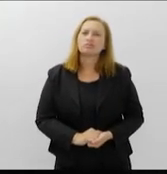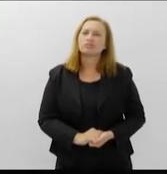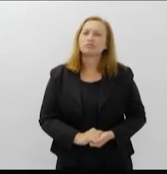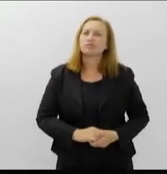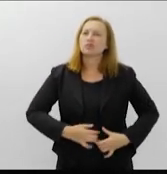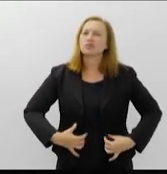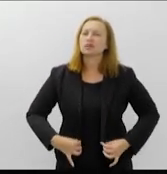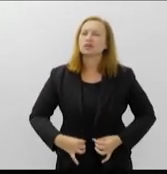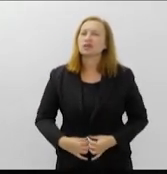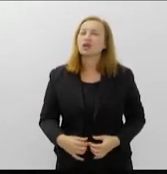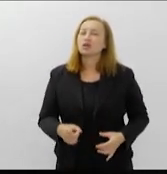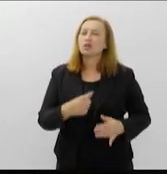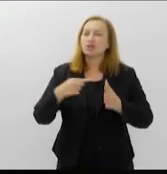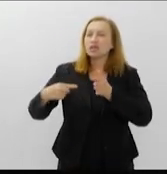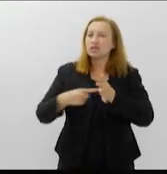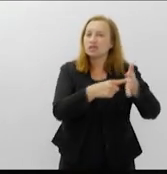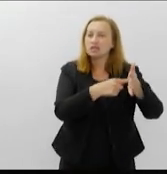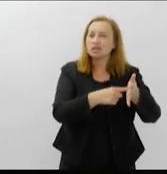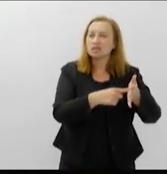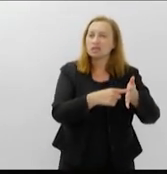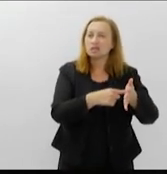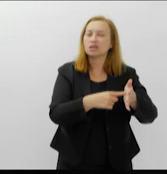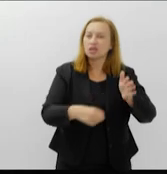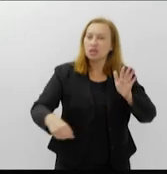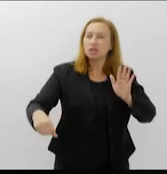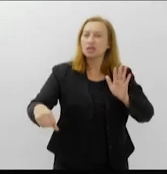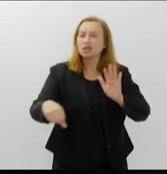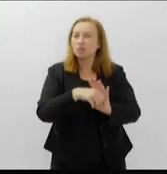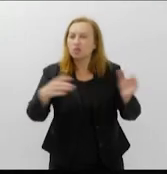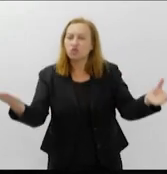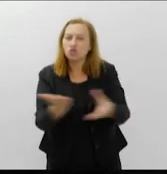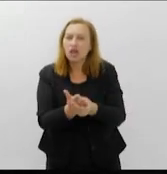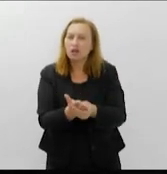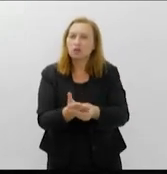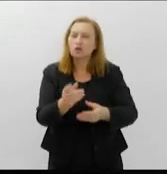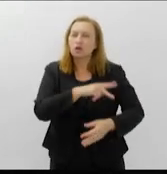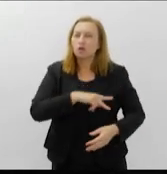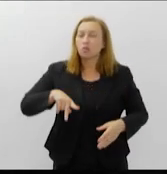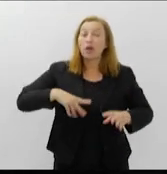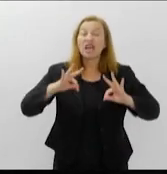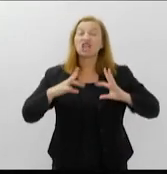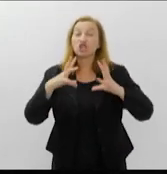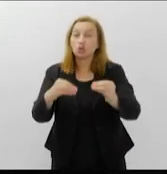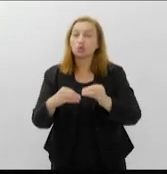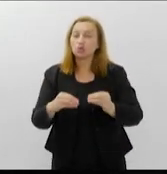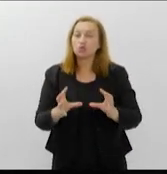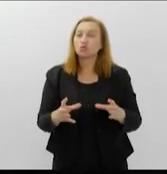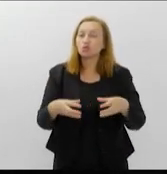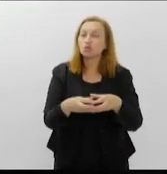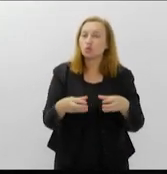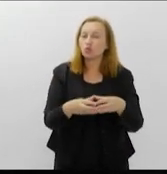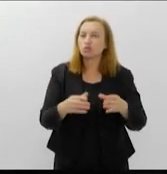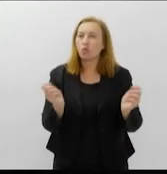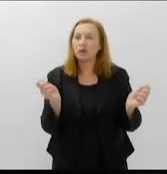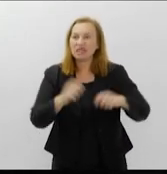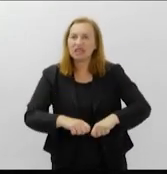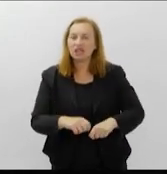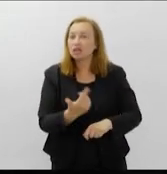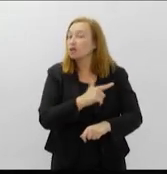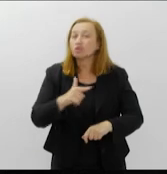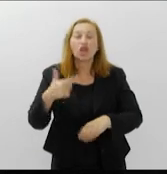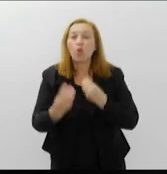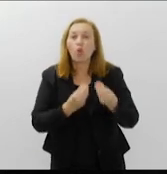A gente vai estar denunciando, apresentando queixa-crime ao Ministério Público e a todos os órgãos competentes. Porque não há previsão